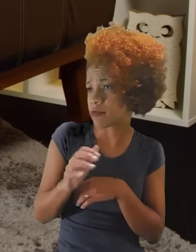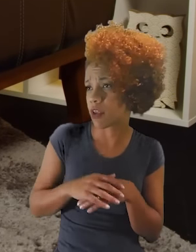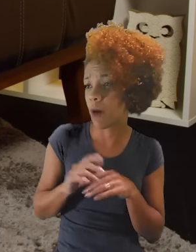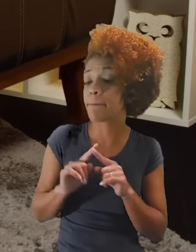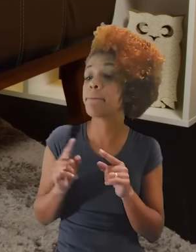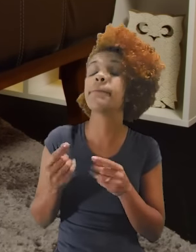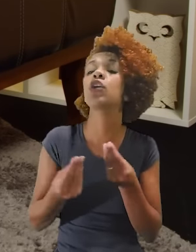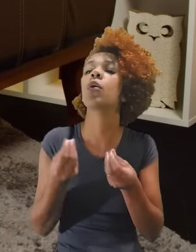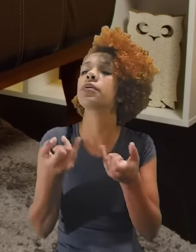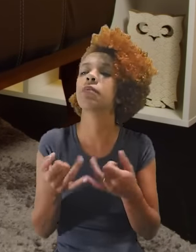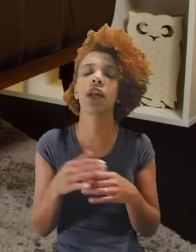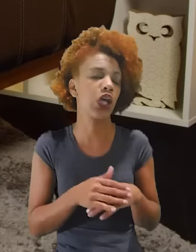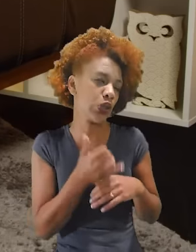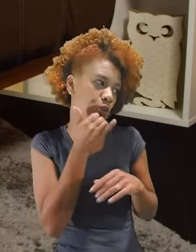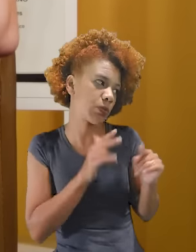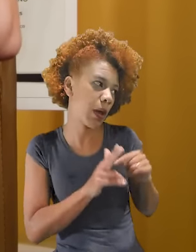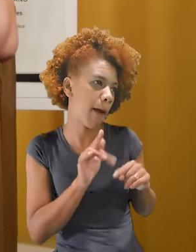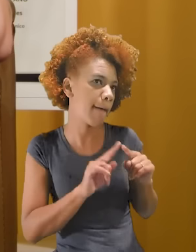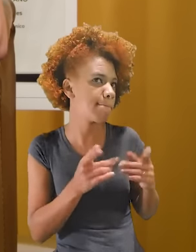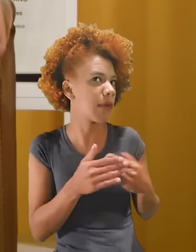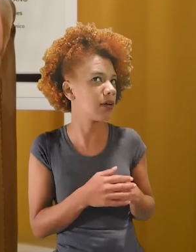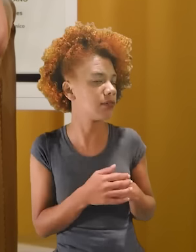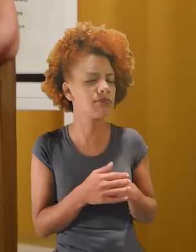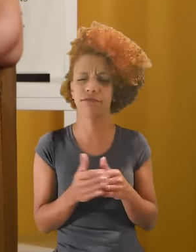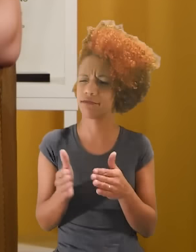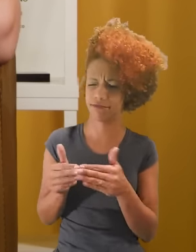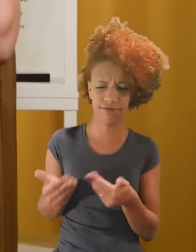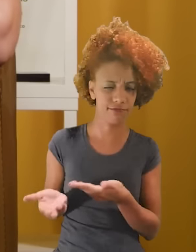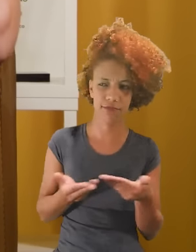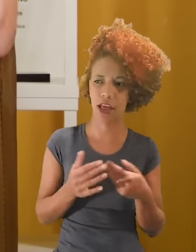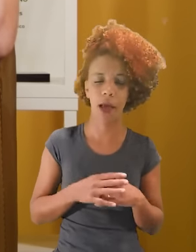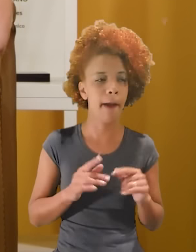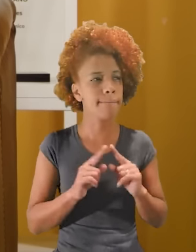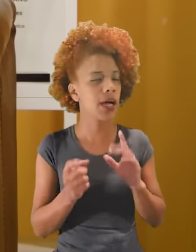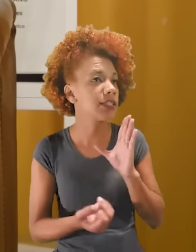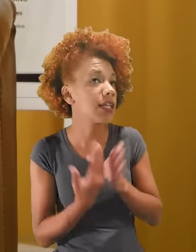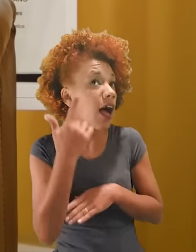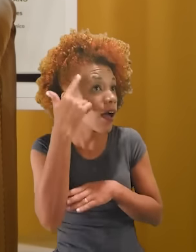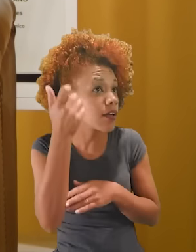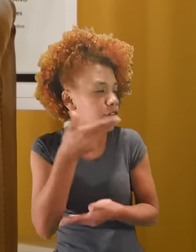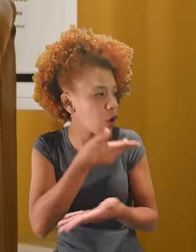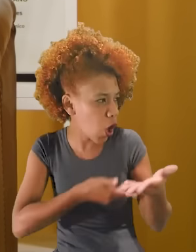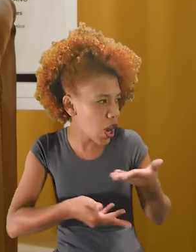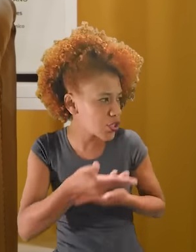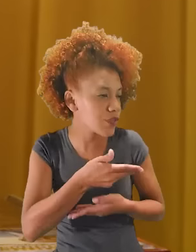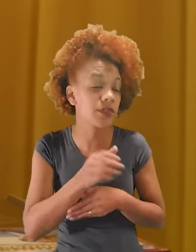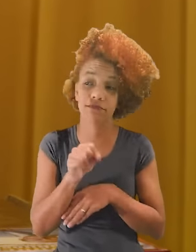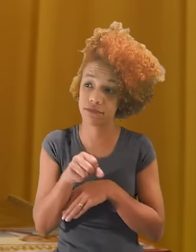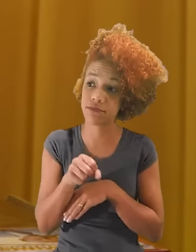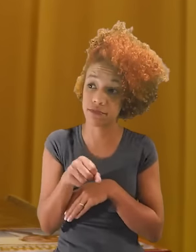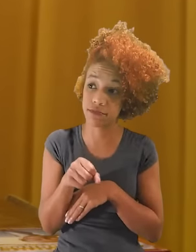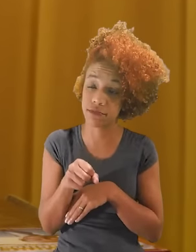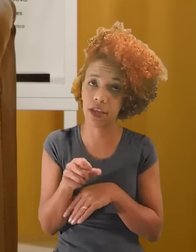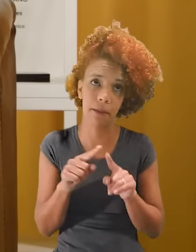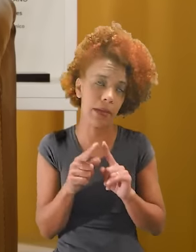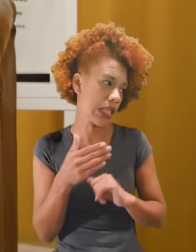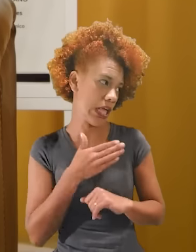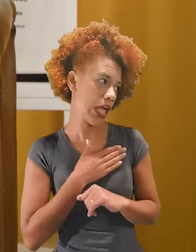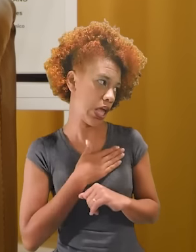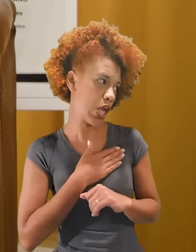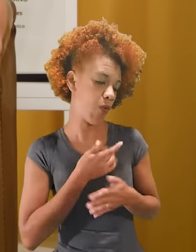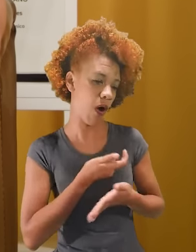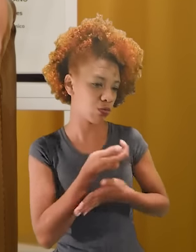me fala como você quer. Não, inclusive, desculpa te interromper, mas... Imagina. Boa parte das criações que a gente tem no mundo, elas são muito coletivas, exato, né? Exato. Porque o cara, eu